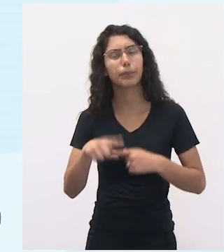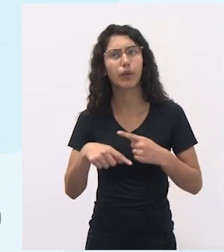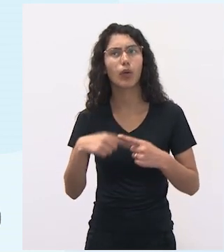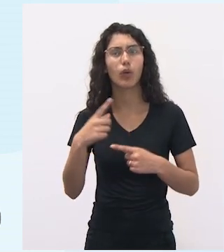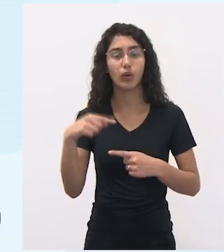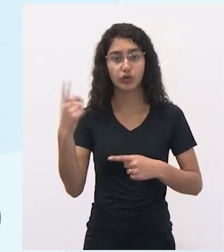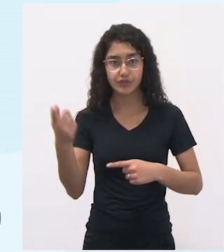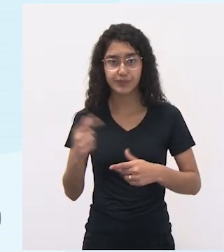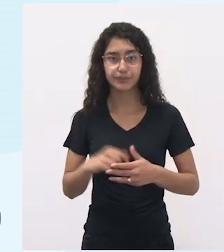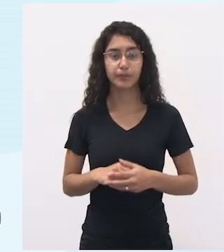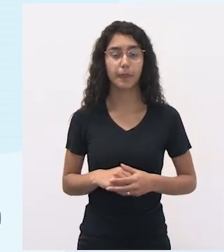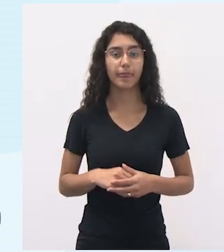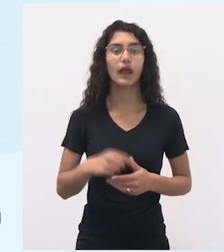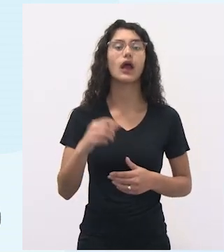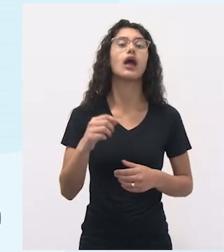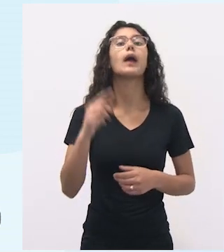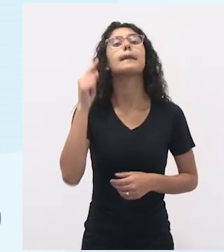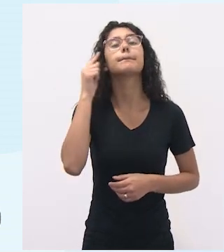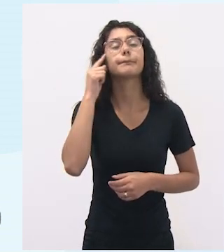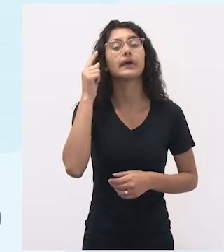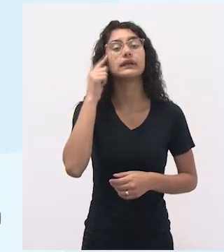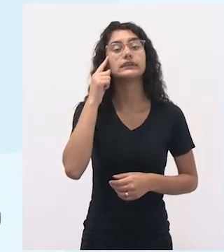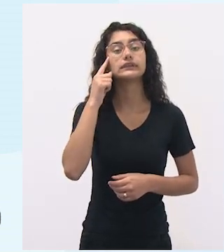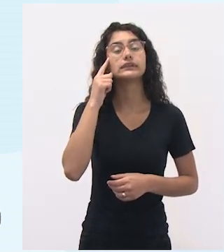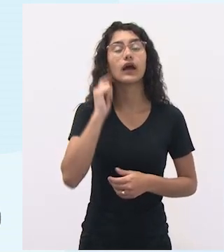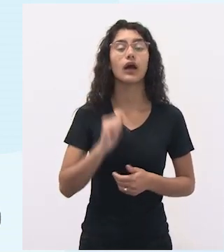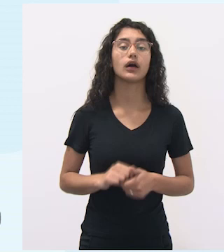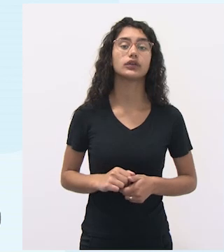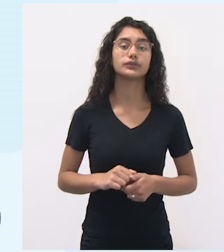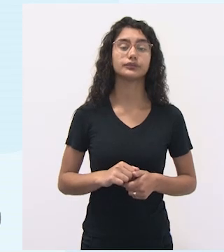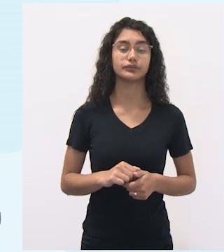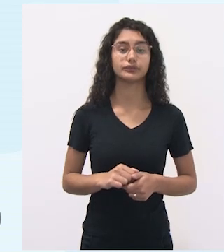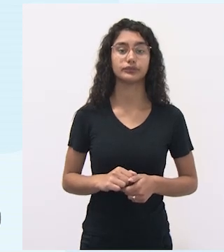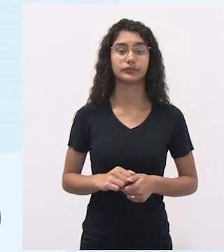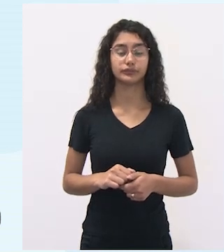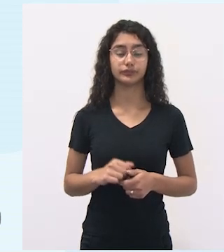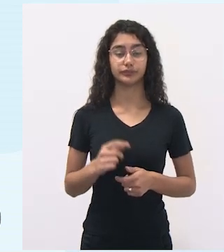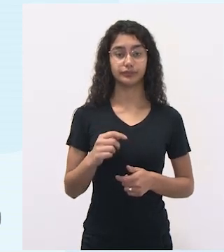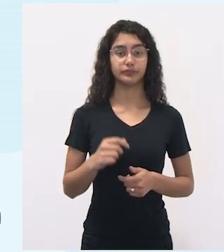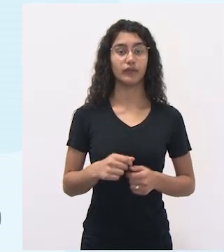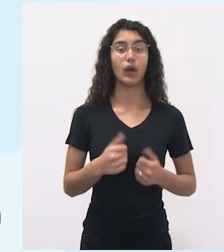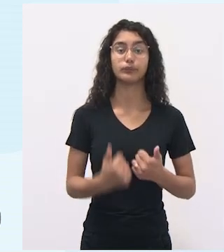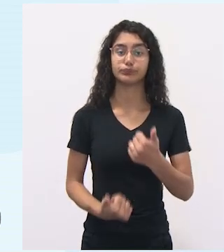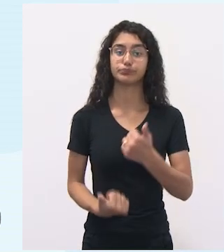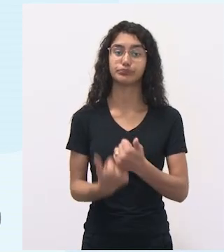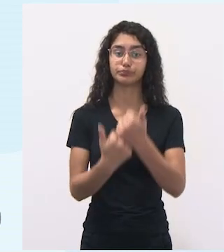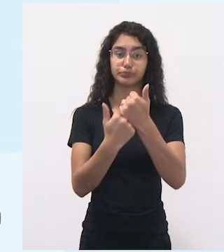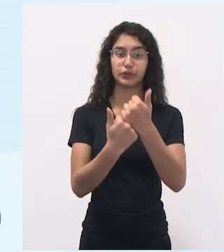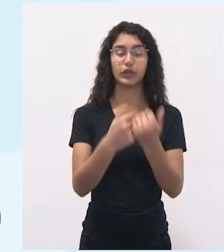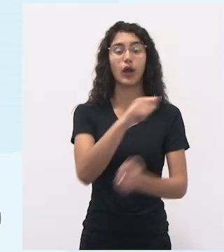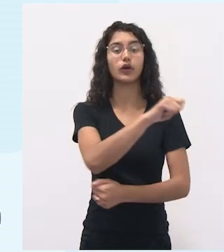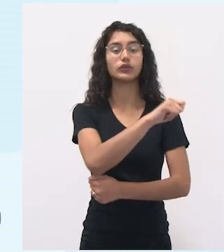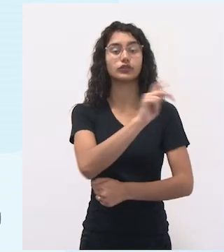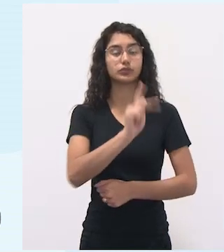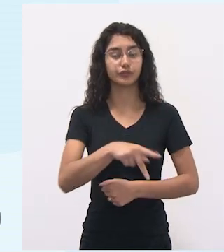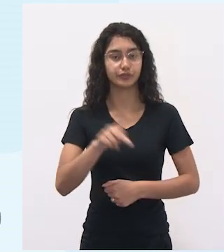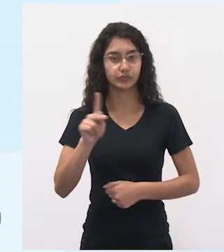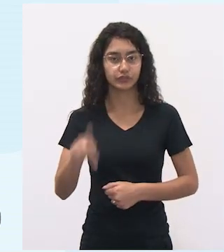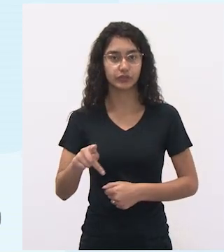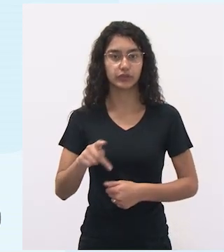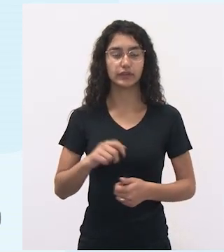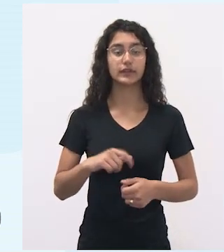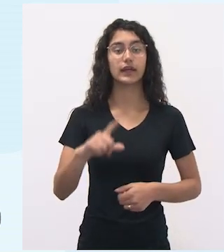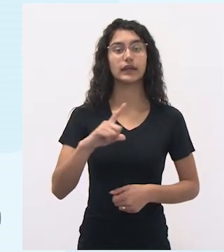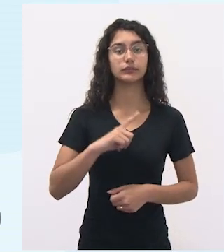colaboradores pensaram, foram estudando cada vez mais e pensaram que poderiam apoiar os professores para chegar nesses resultados